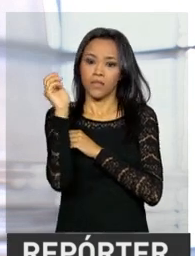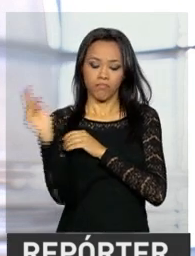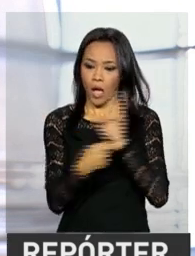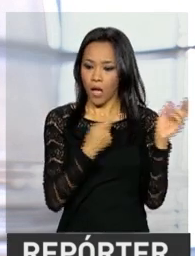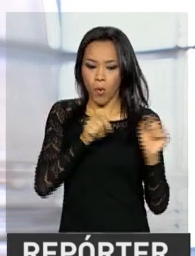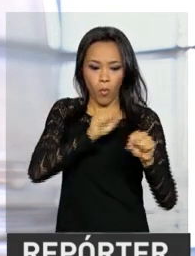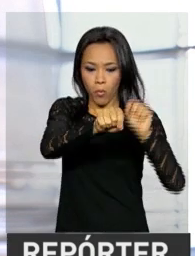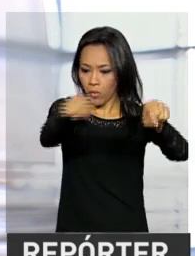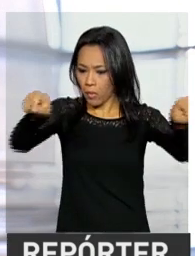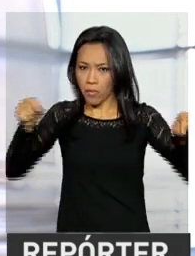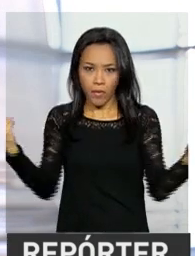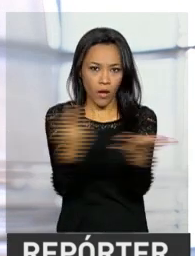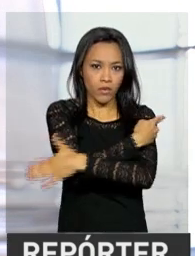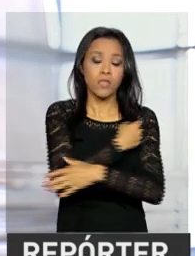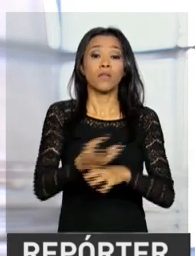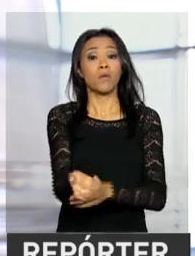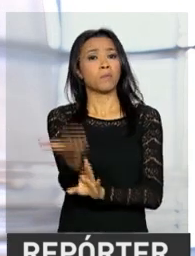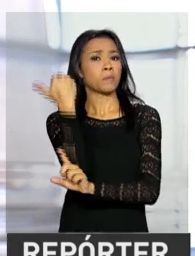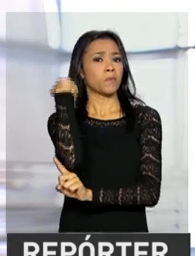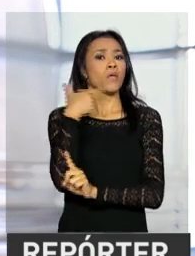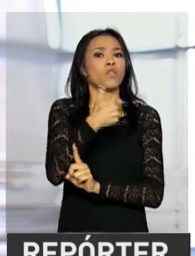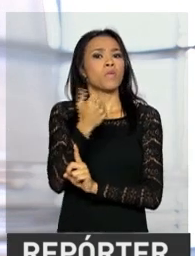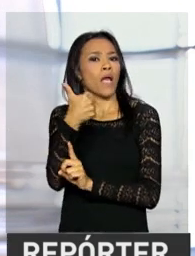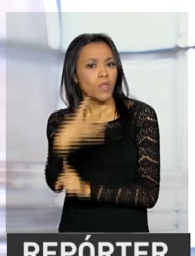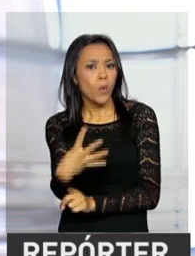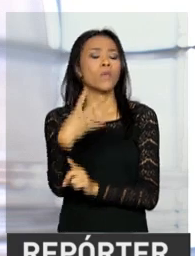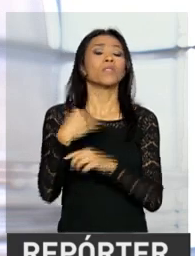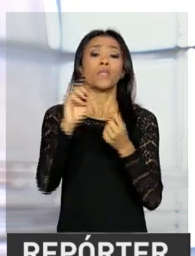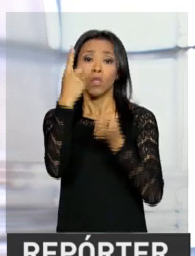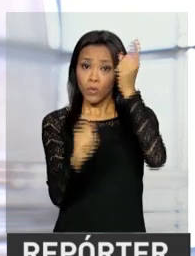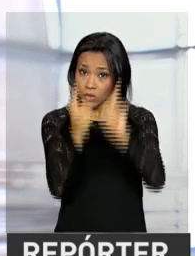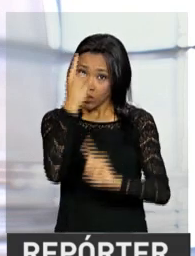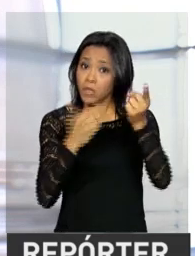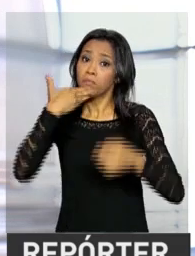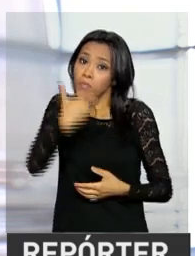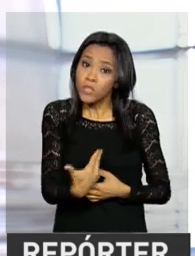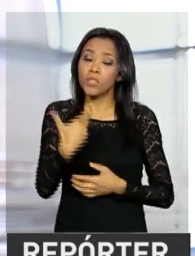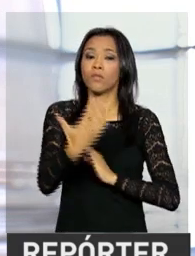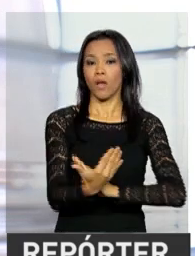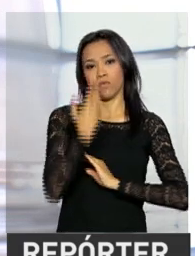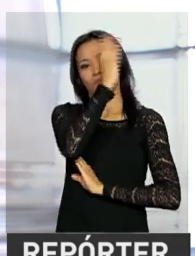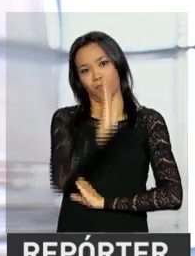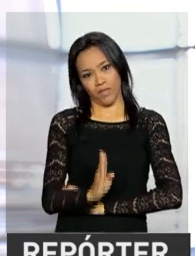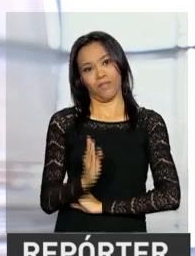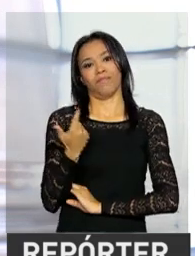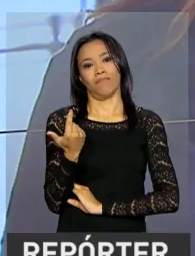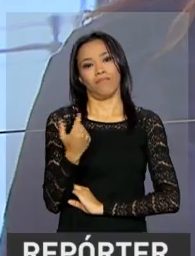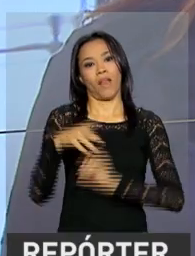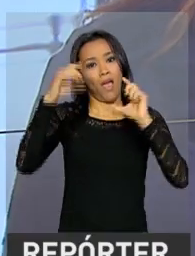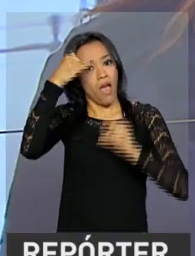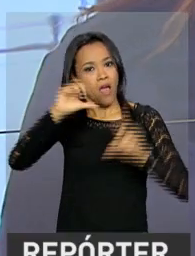país em 2014 o Chile também solicitou a ajuda do Brasil para combater incêndios Leandro